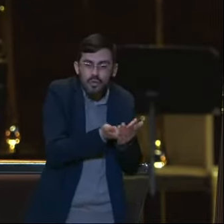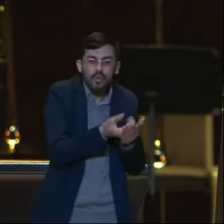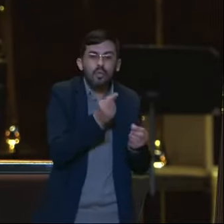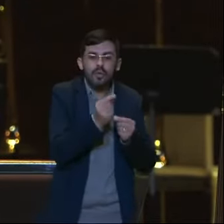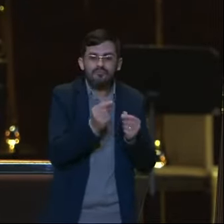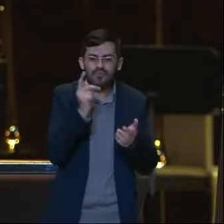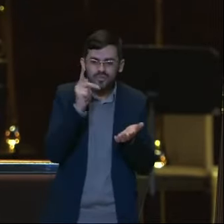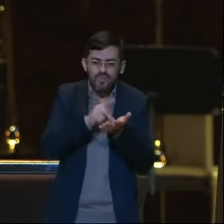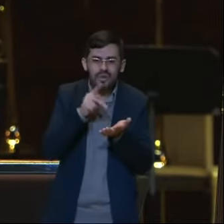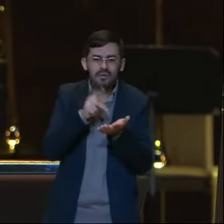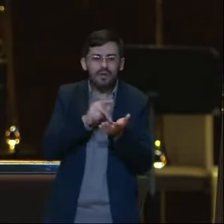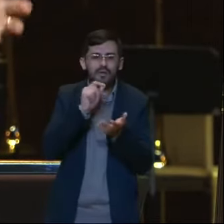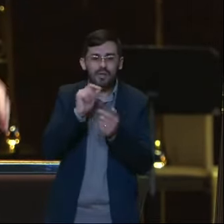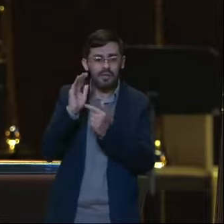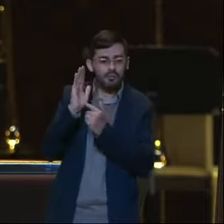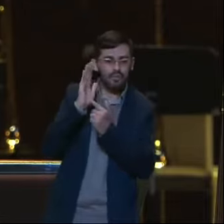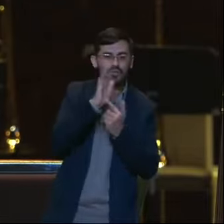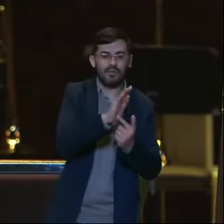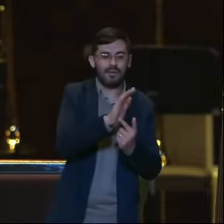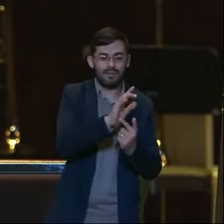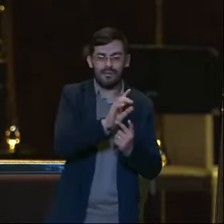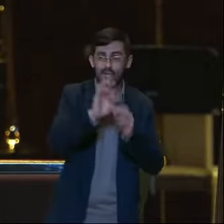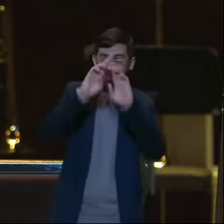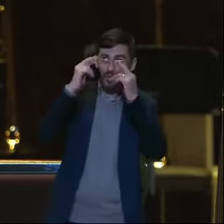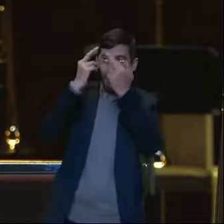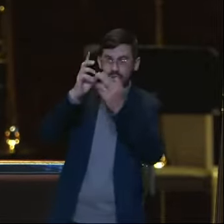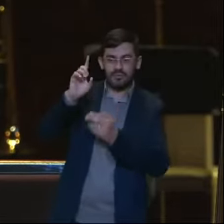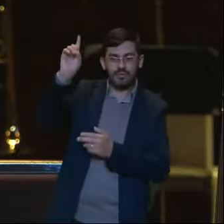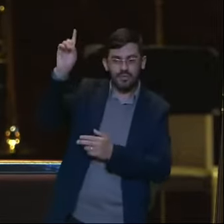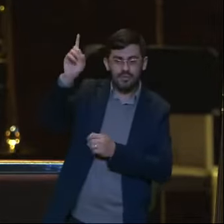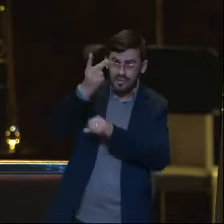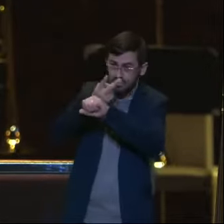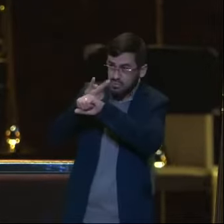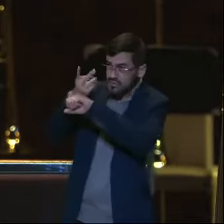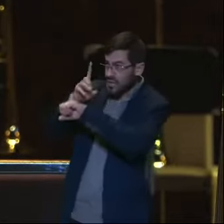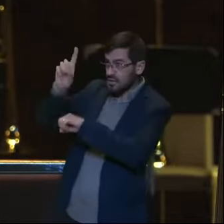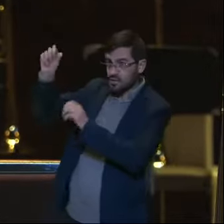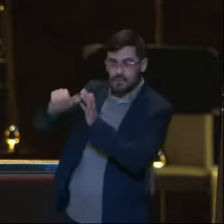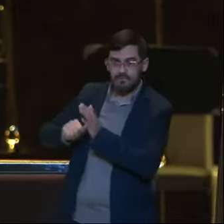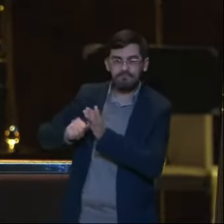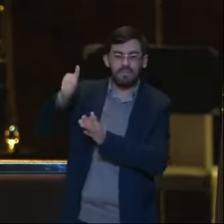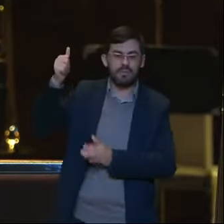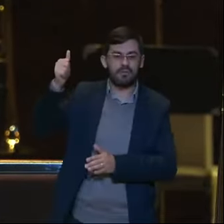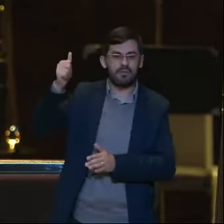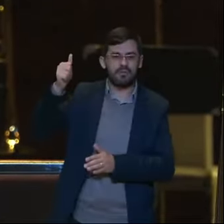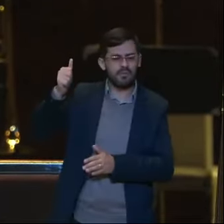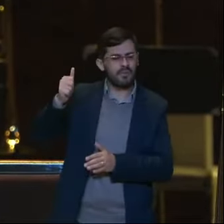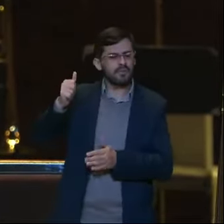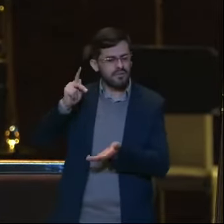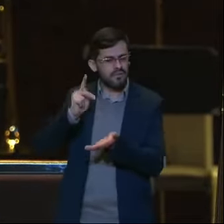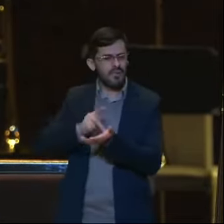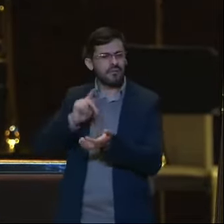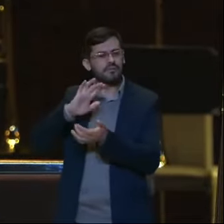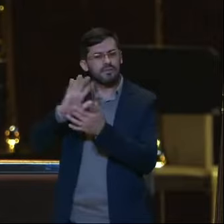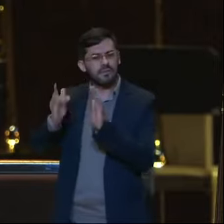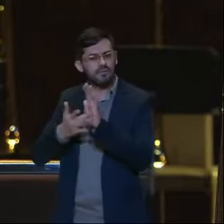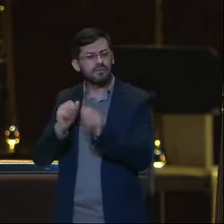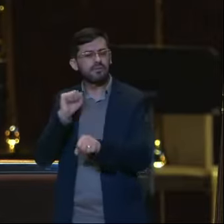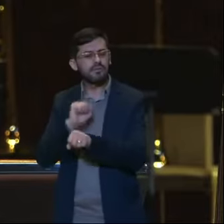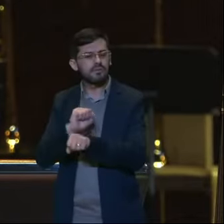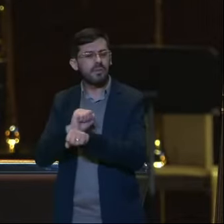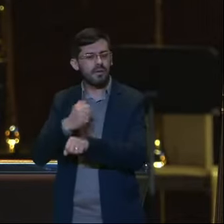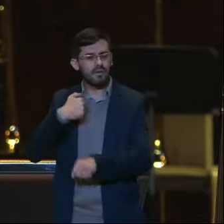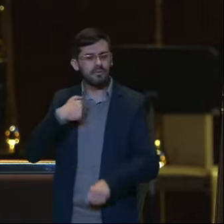Deus. Isso é colocar o reino de Deus em primeiro lugar e buscá-lo de todo o coração. É isso que Jesus espera de mim e de vocês.